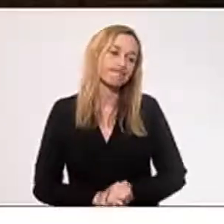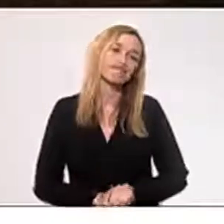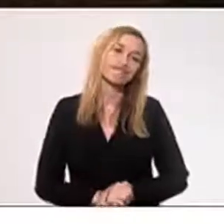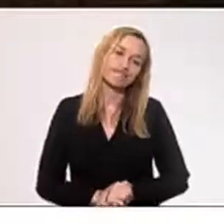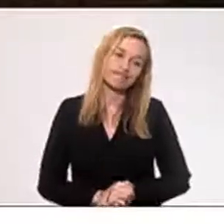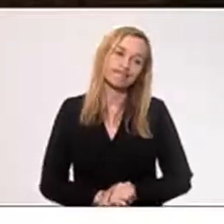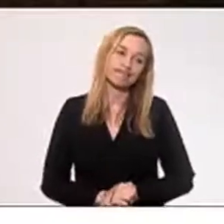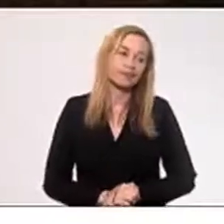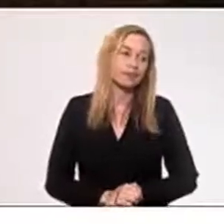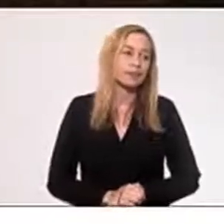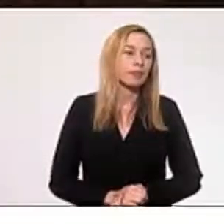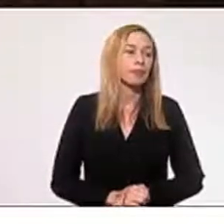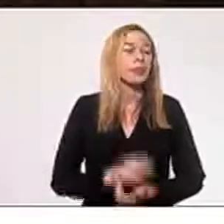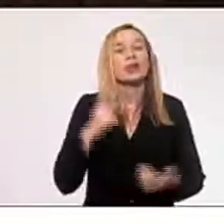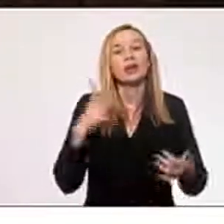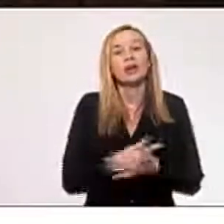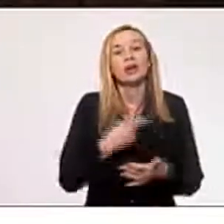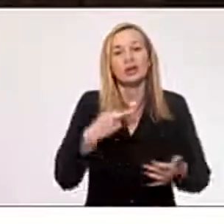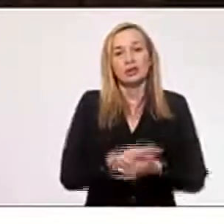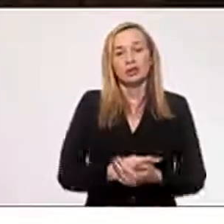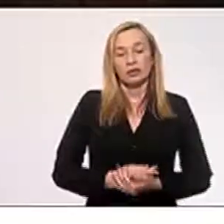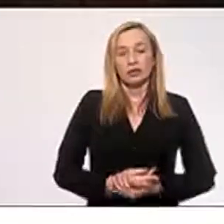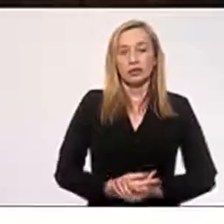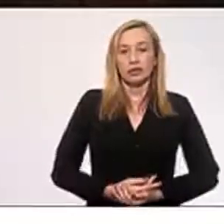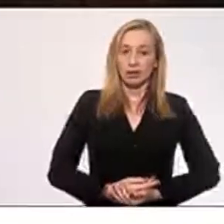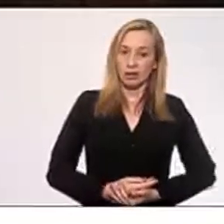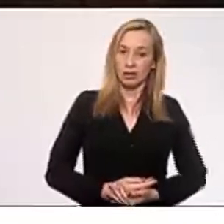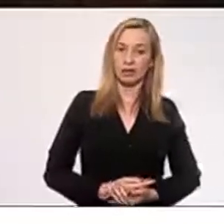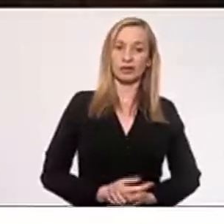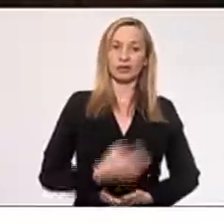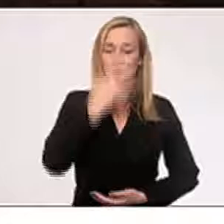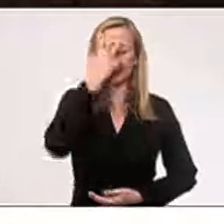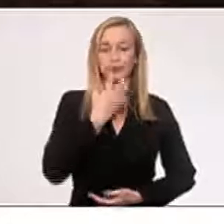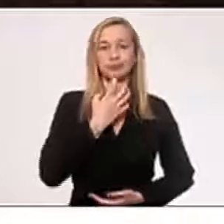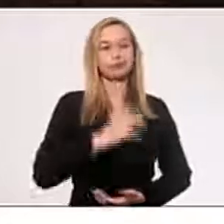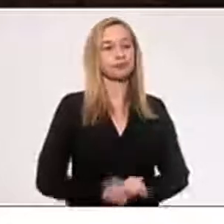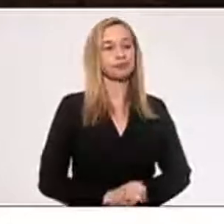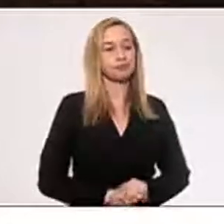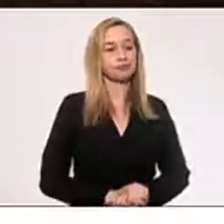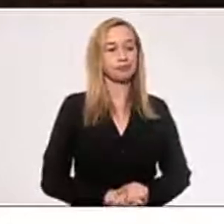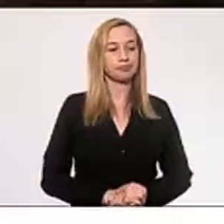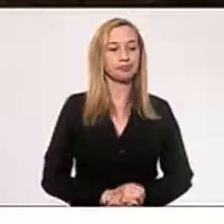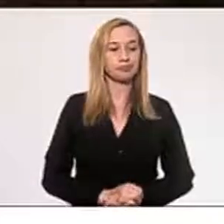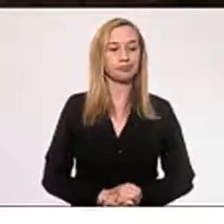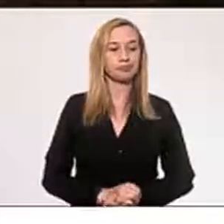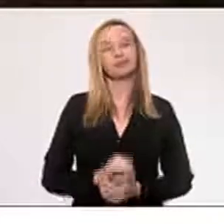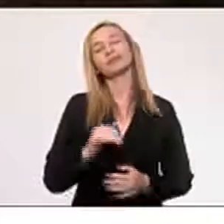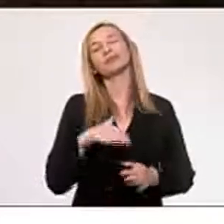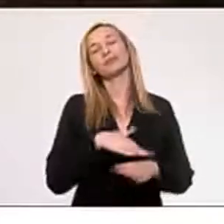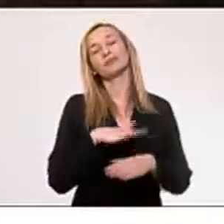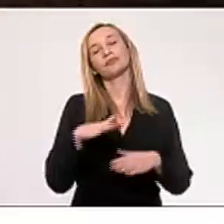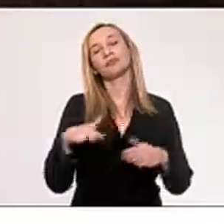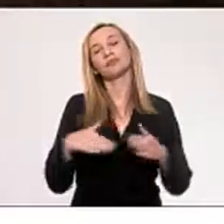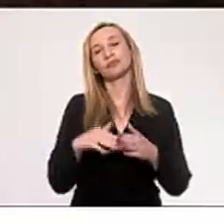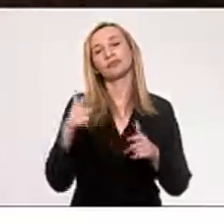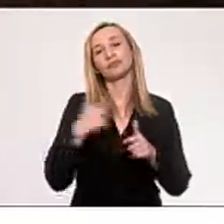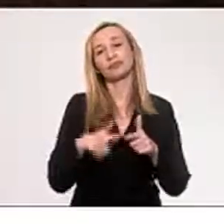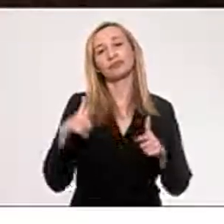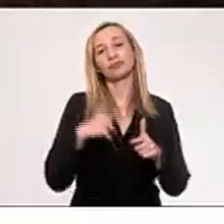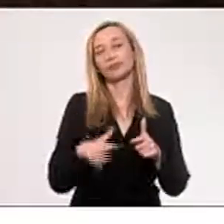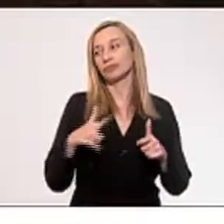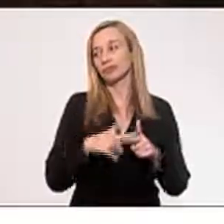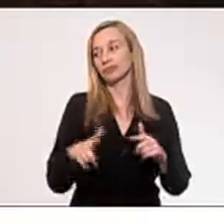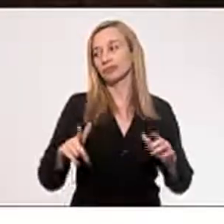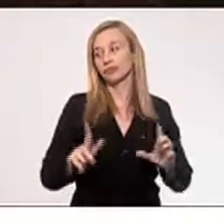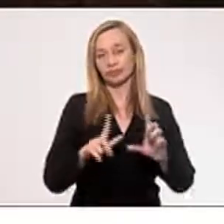uma irregularidade matricial, da qual decorrem todos os problemas relacionados ao